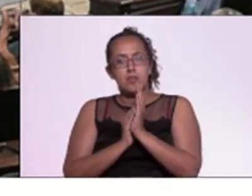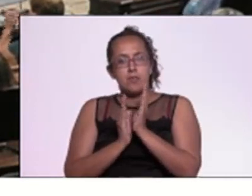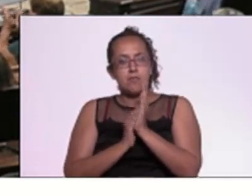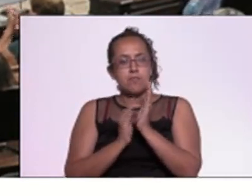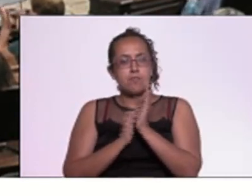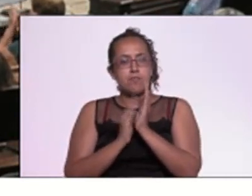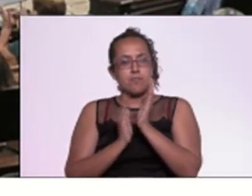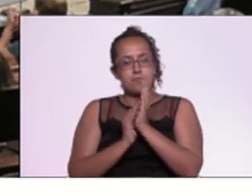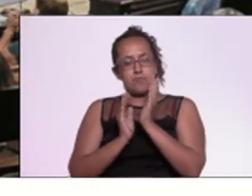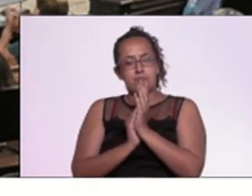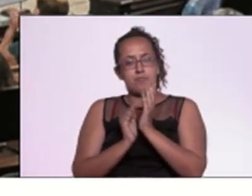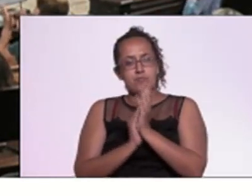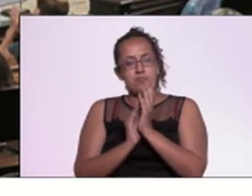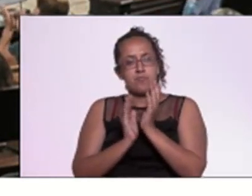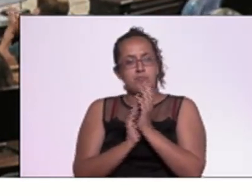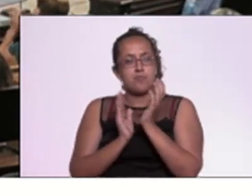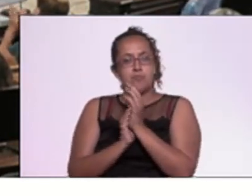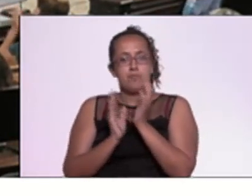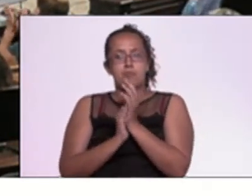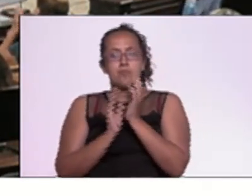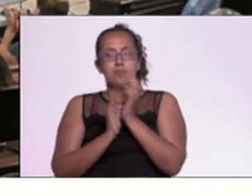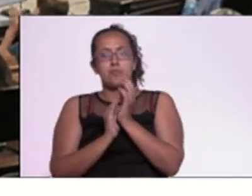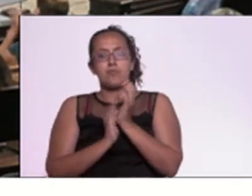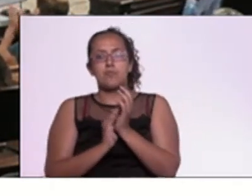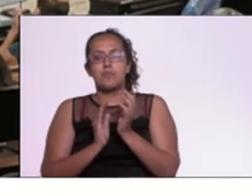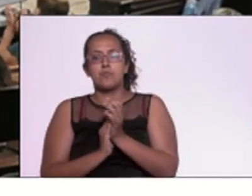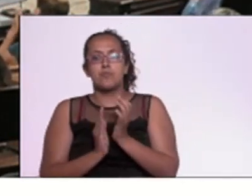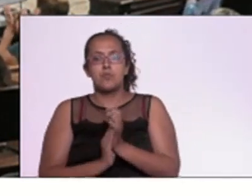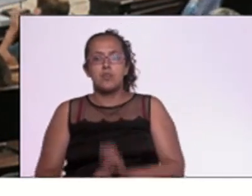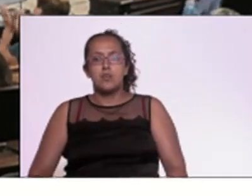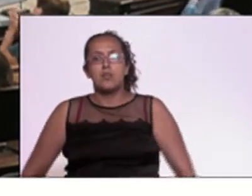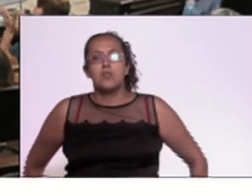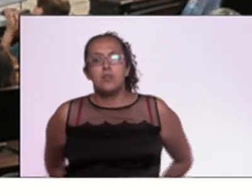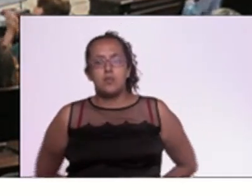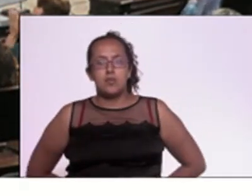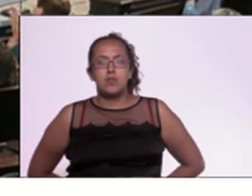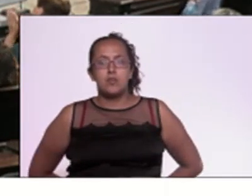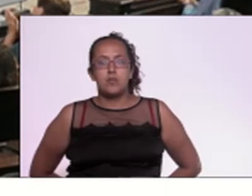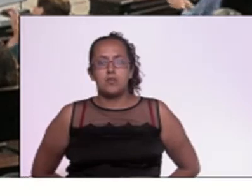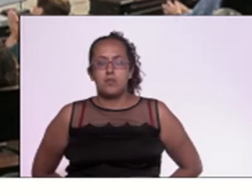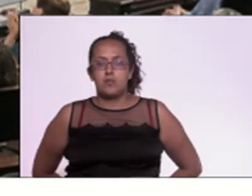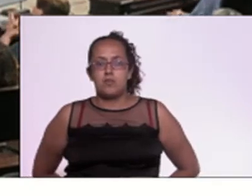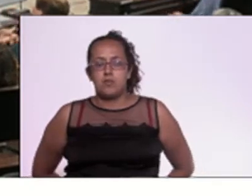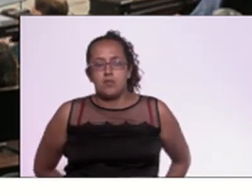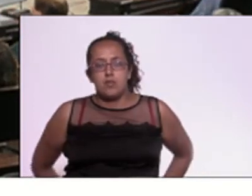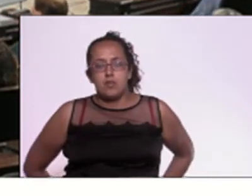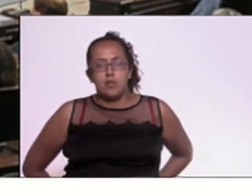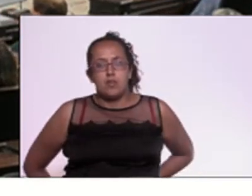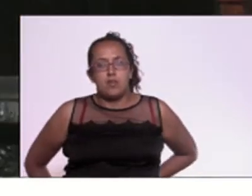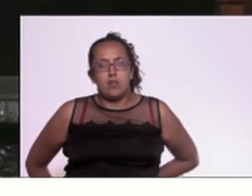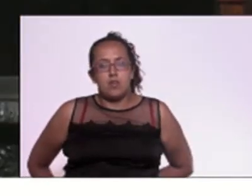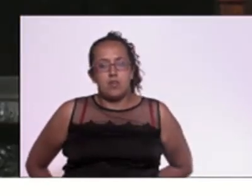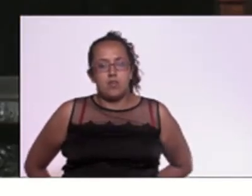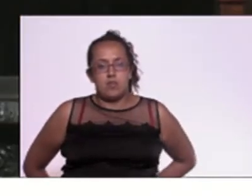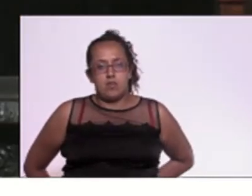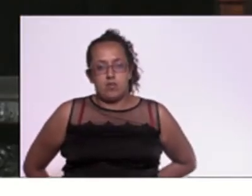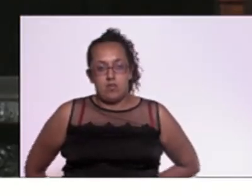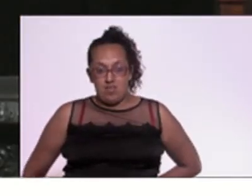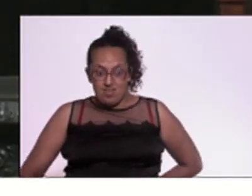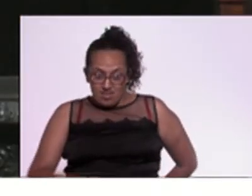Adailton pela medalha que ele está recebendo, pelo prêmio que ele está recebendo hoje. Saudar a todos que estão